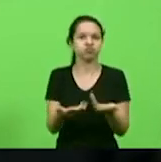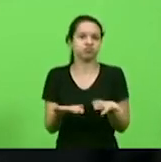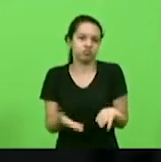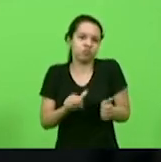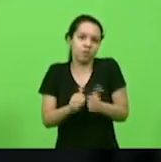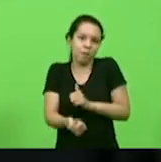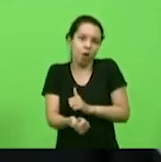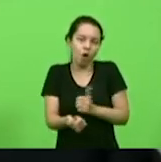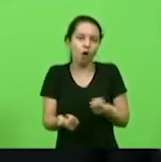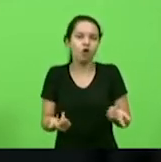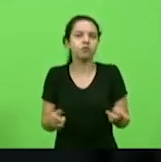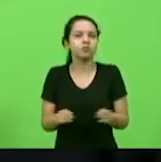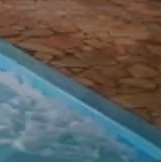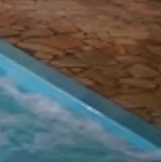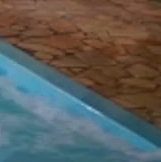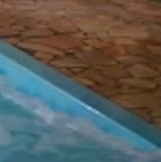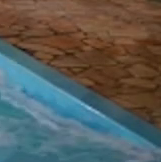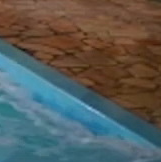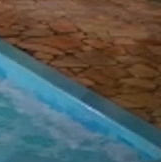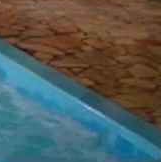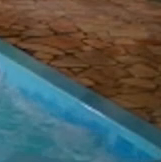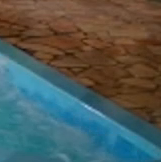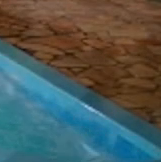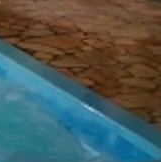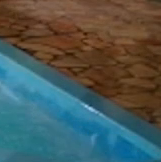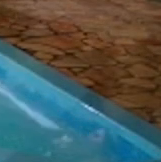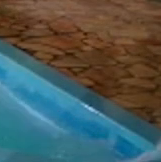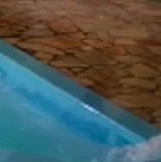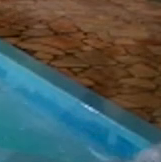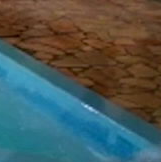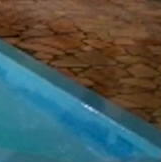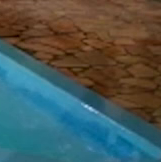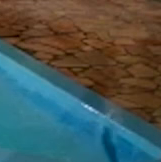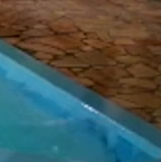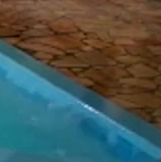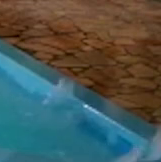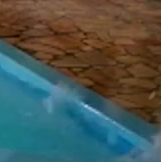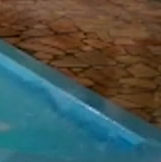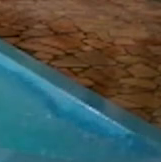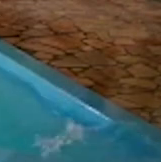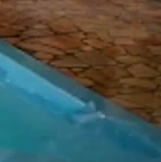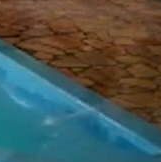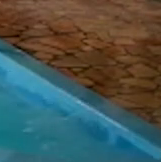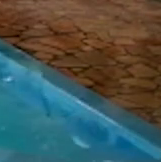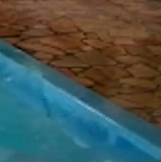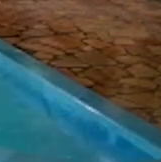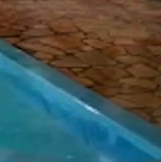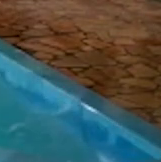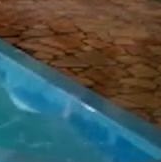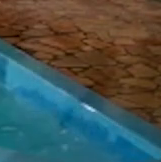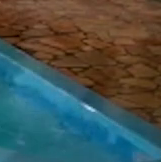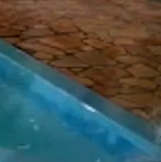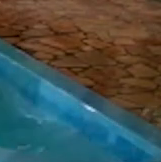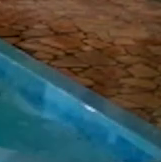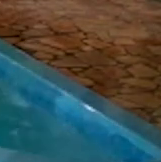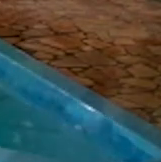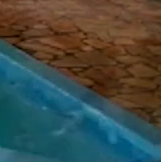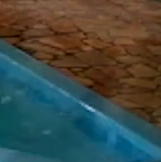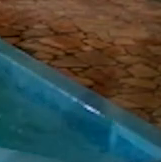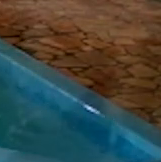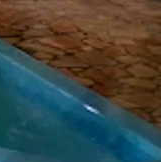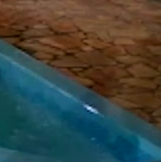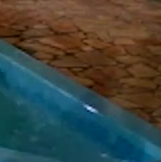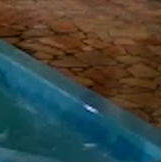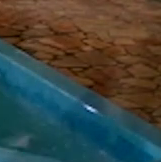o motorista do veículo. Este vídeo que circula na internet causou comoção na população catarinense